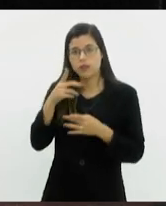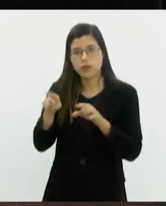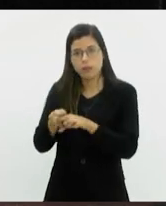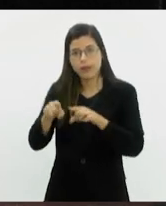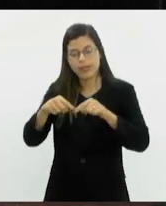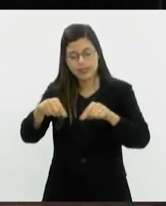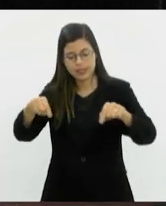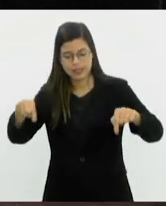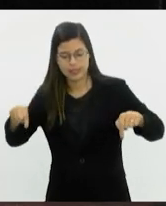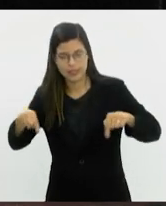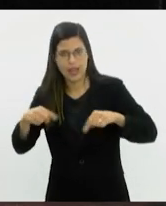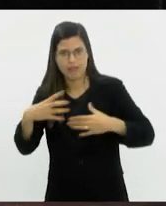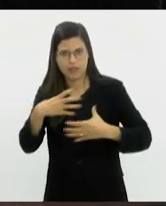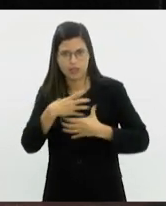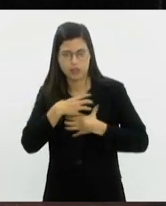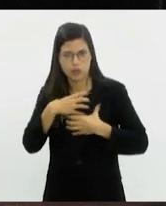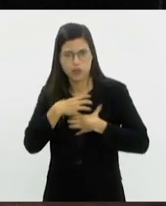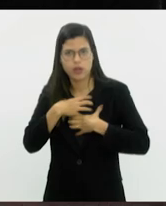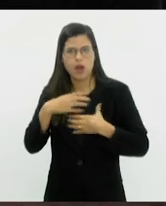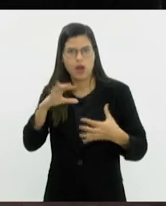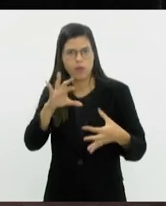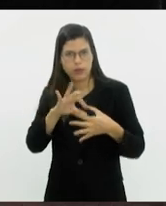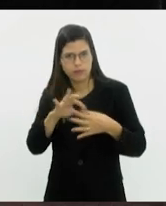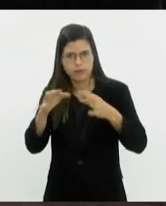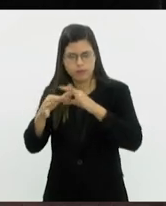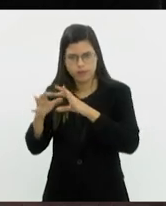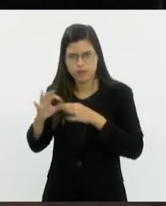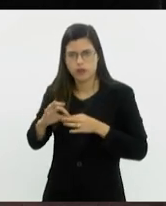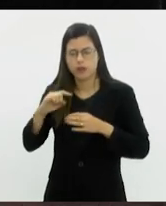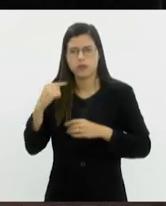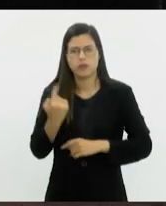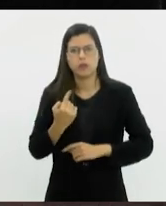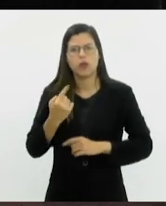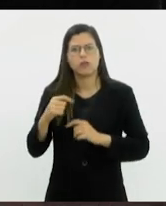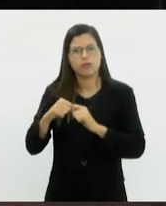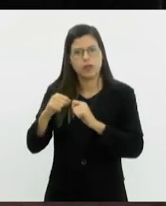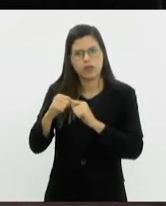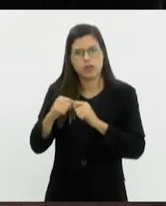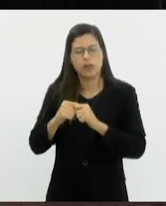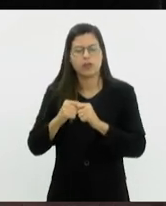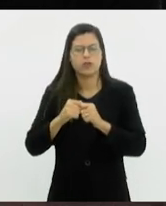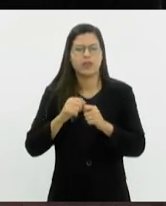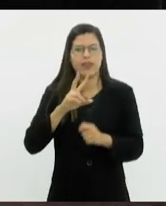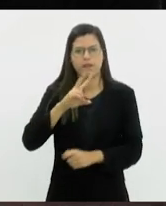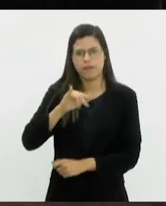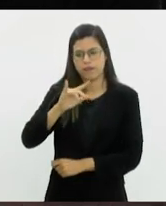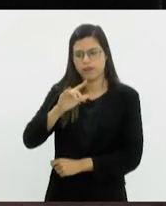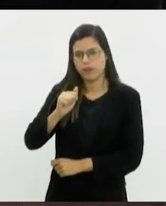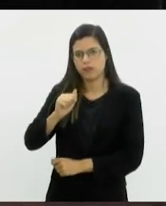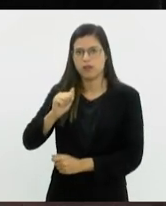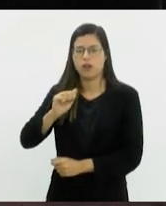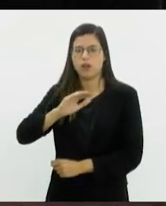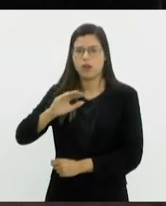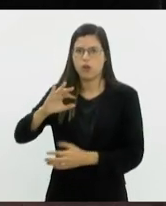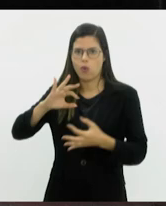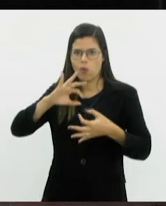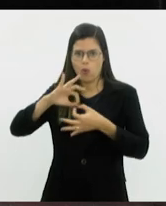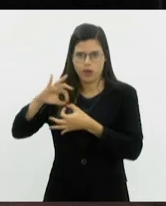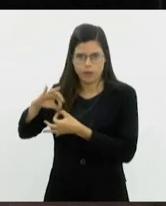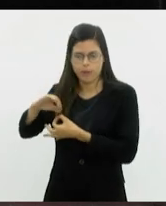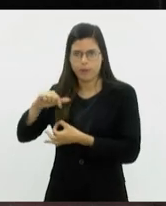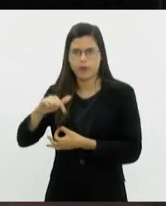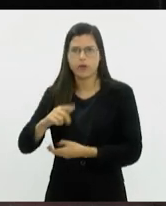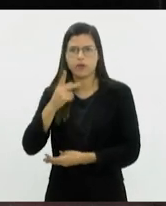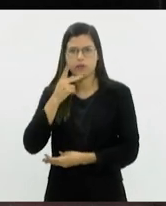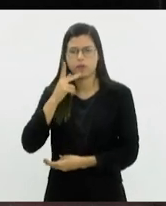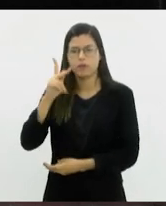integradas sensoriais que a gente vem avançando e implementando nas Vilas Olímpicas. Falo aqui em especial do Grape da